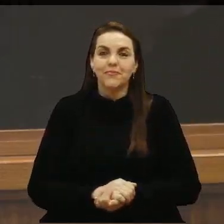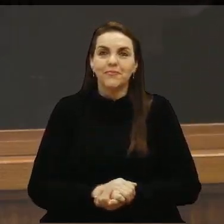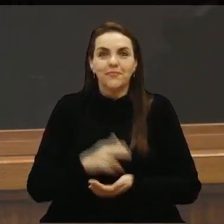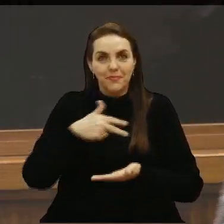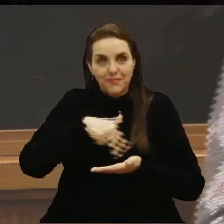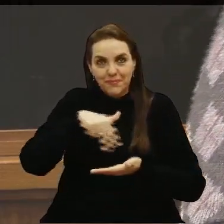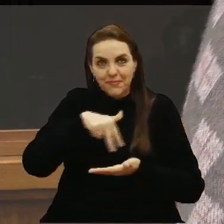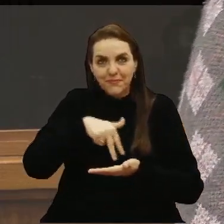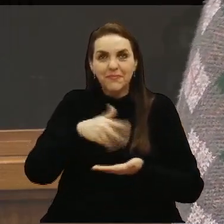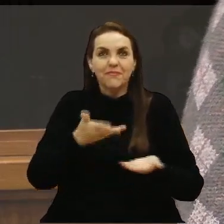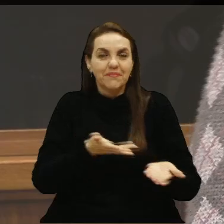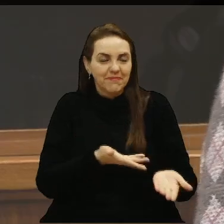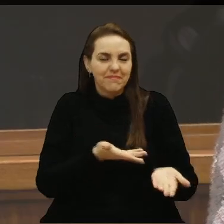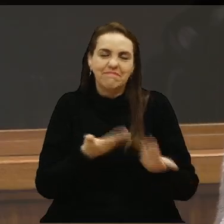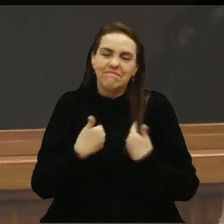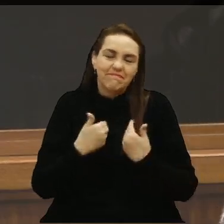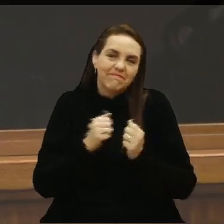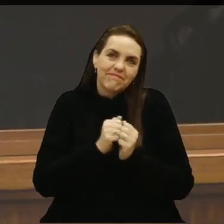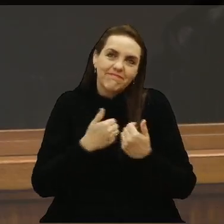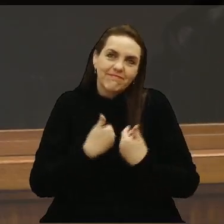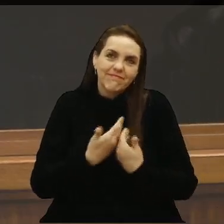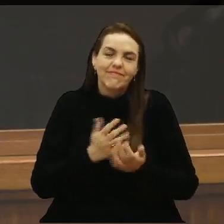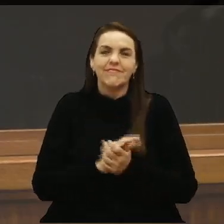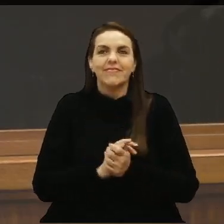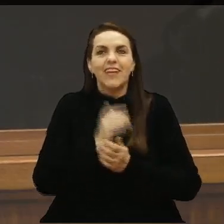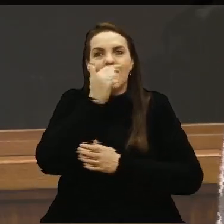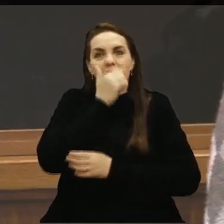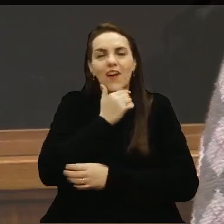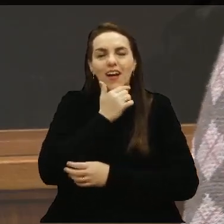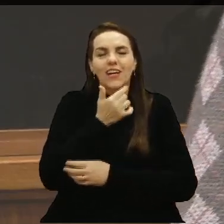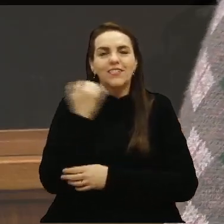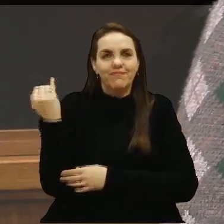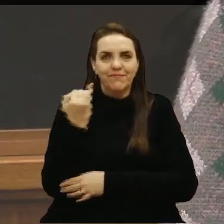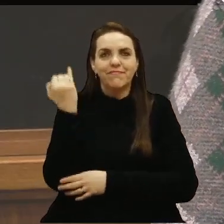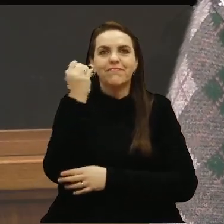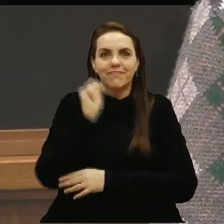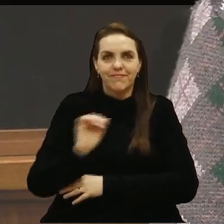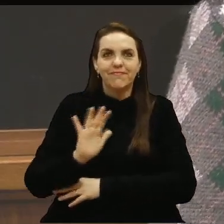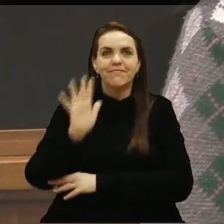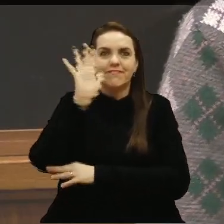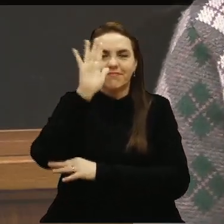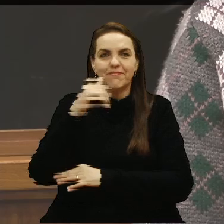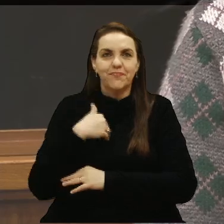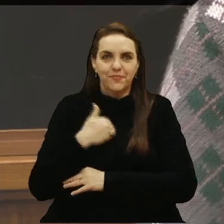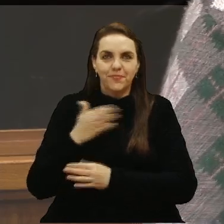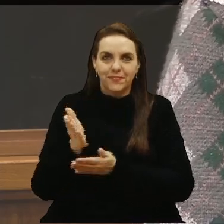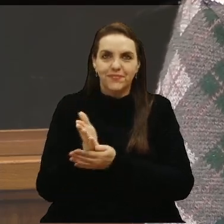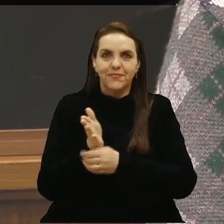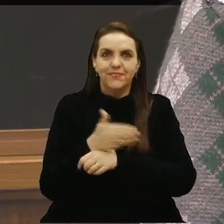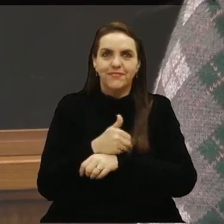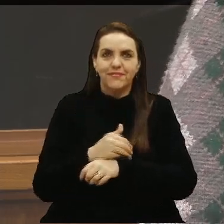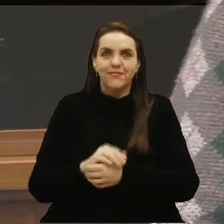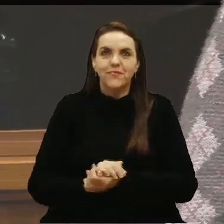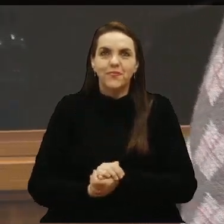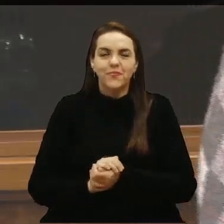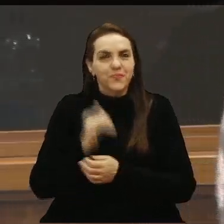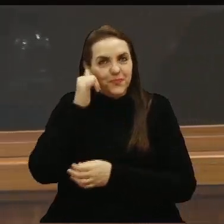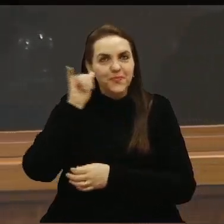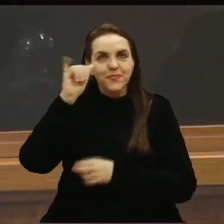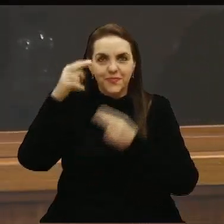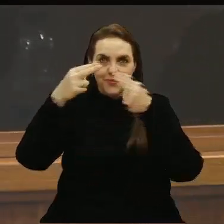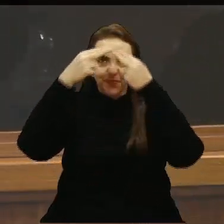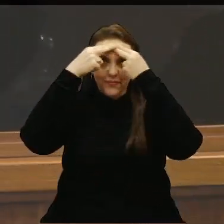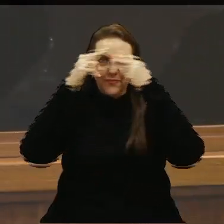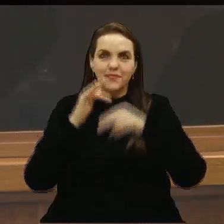né? Então, eu acho que é importante valorizar isso desde cedo e evitar esses traumas